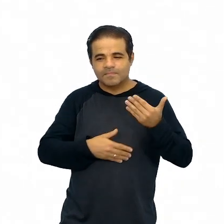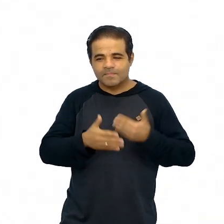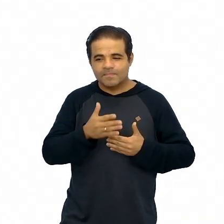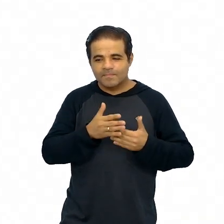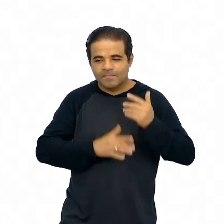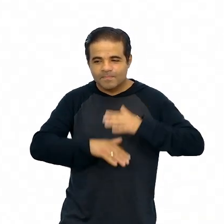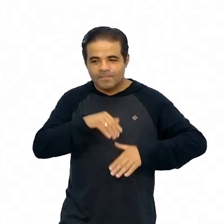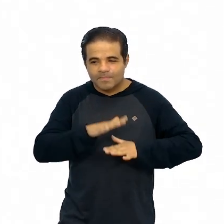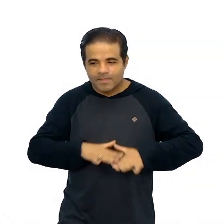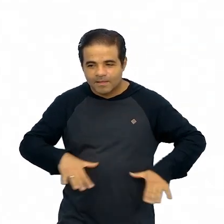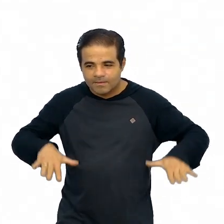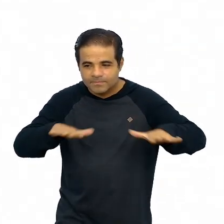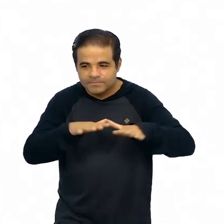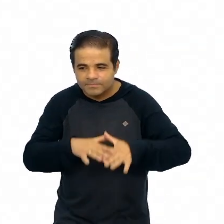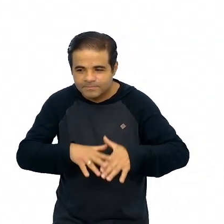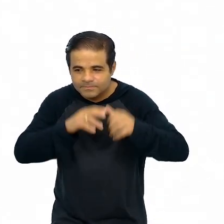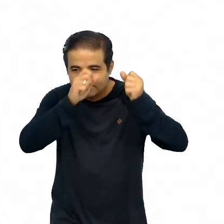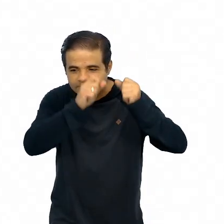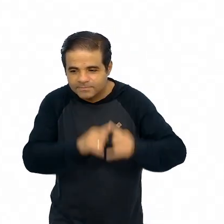triângulo retângulo.